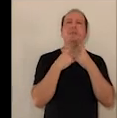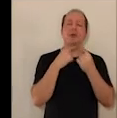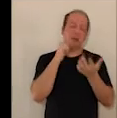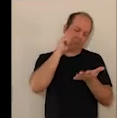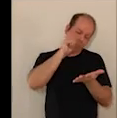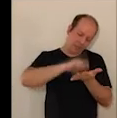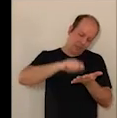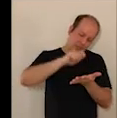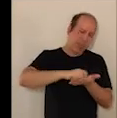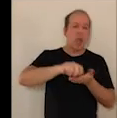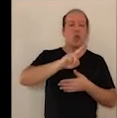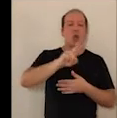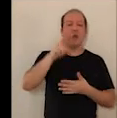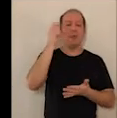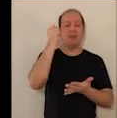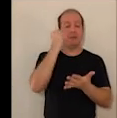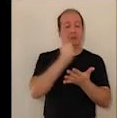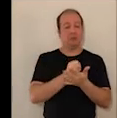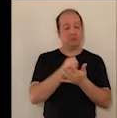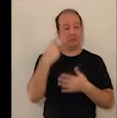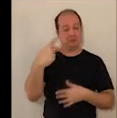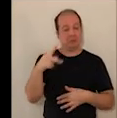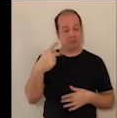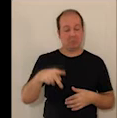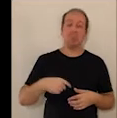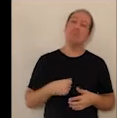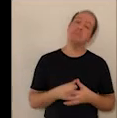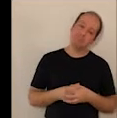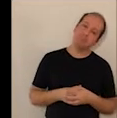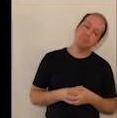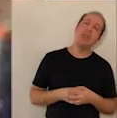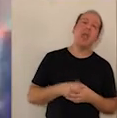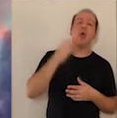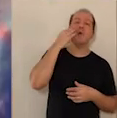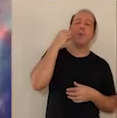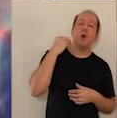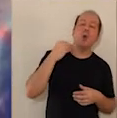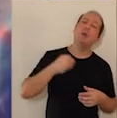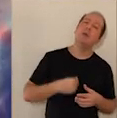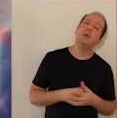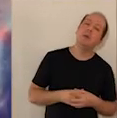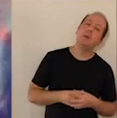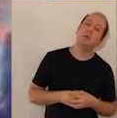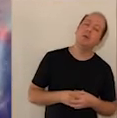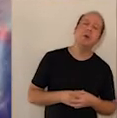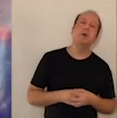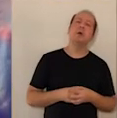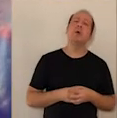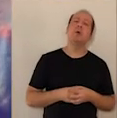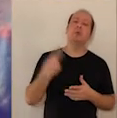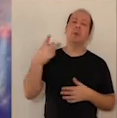testamento com seu nome e até sinete já colocou. Messer Volpone! Corvino chegou!